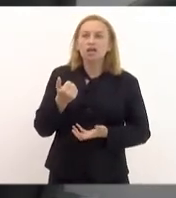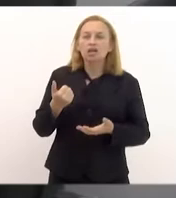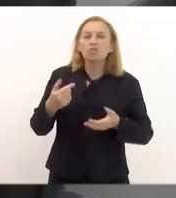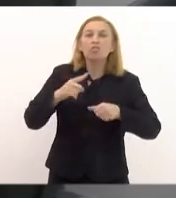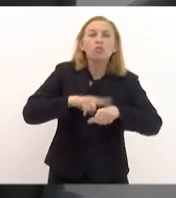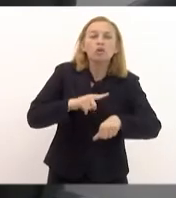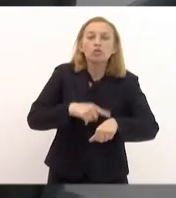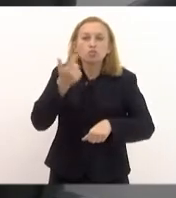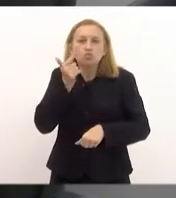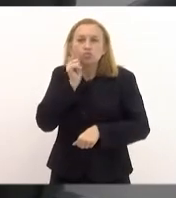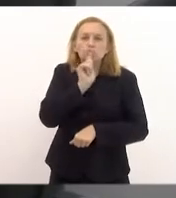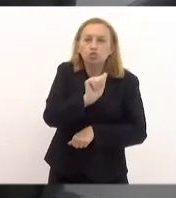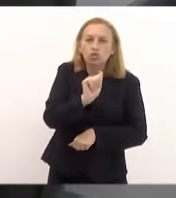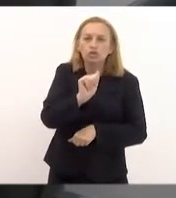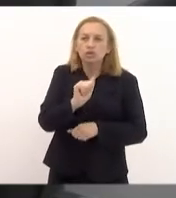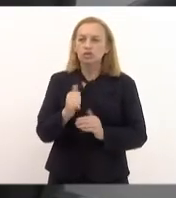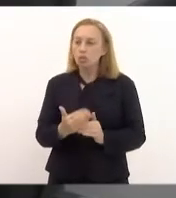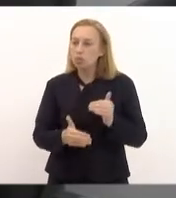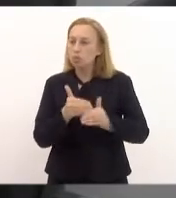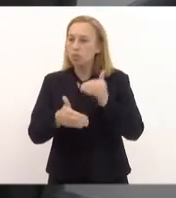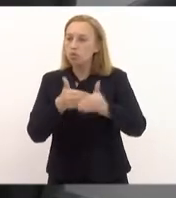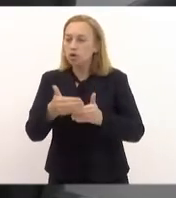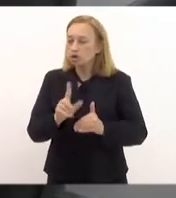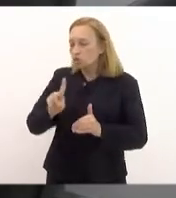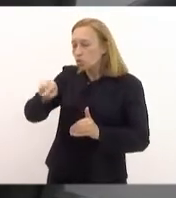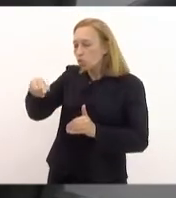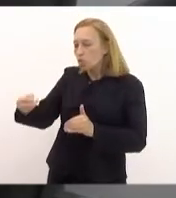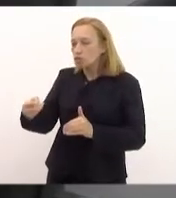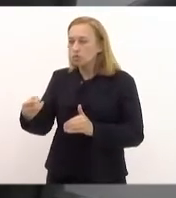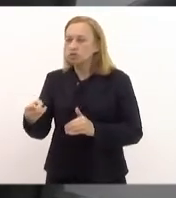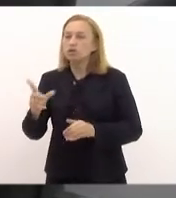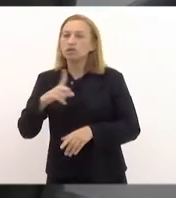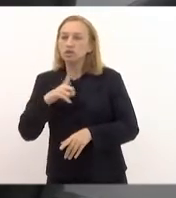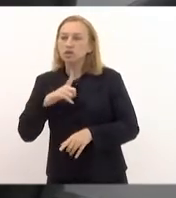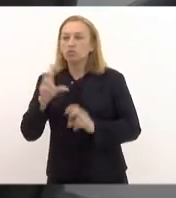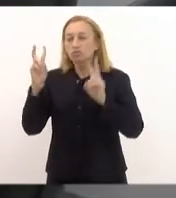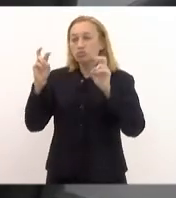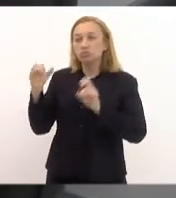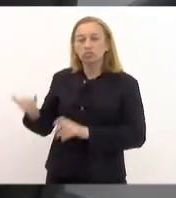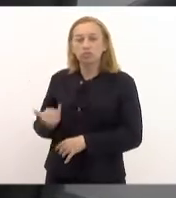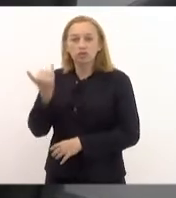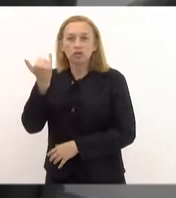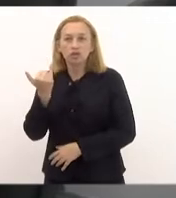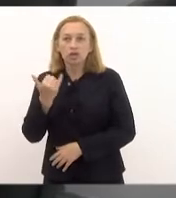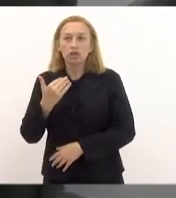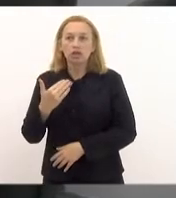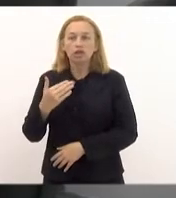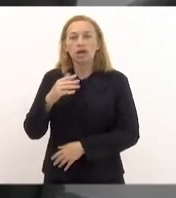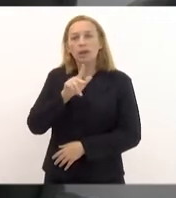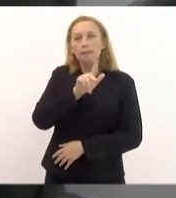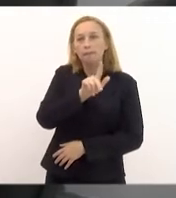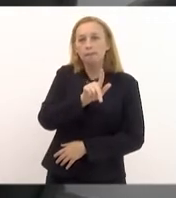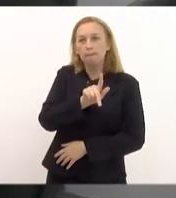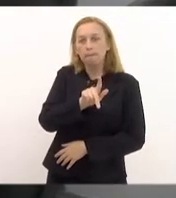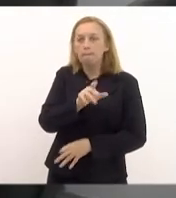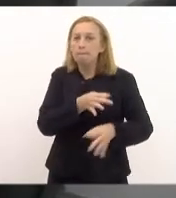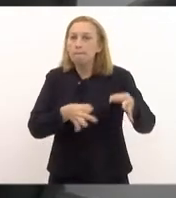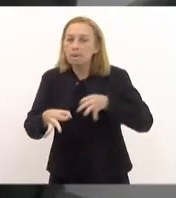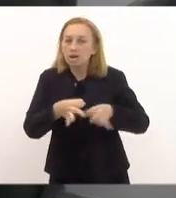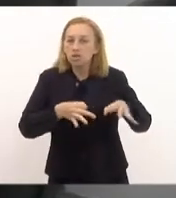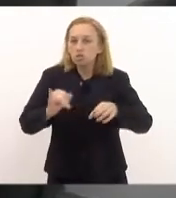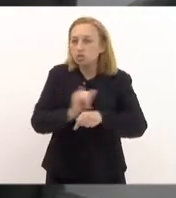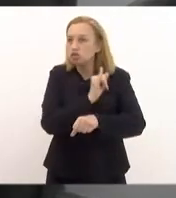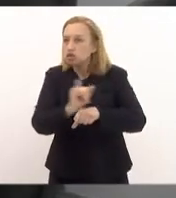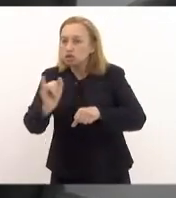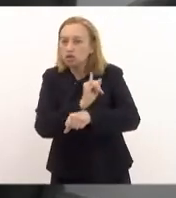isso tem conseguido prosperar, né? E, por outro lado, tem um instrumento importantíssimo, que é o PEDUI, que é o Plano Estratégico